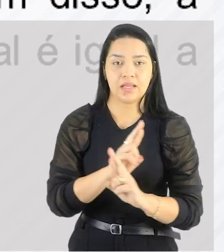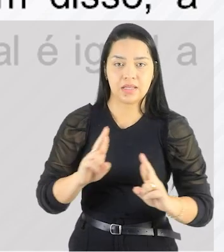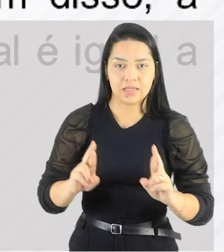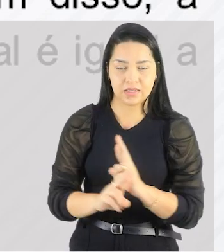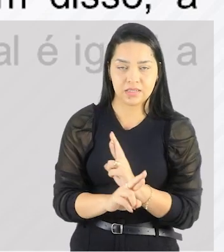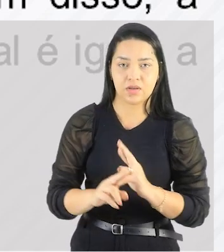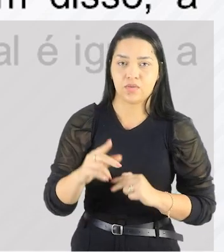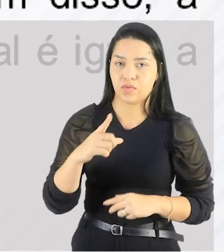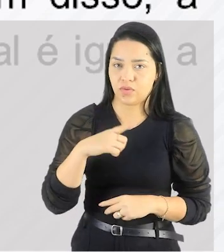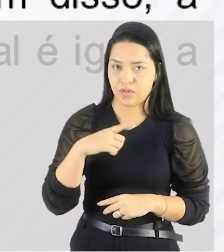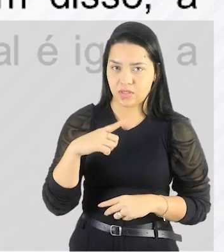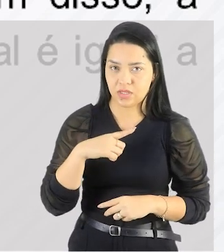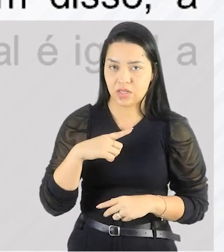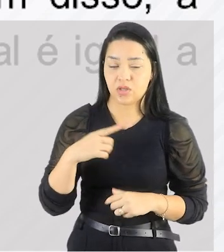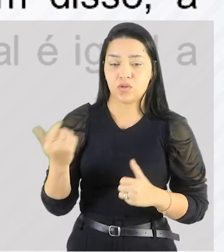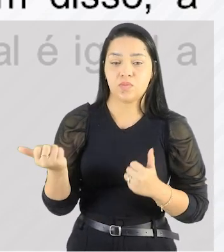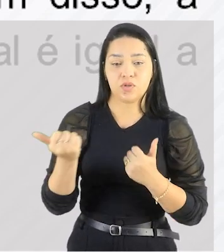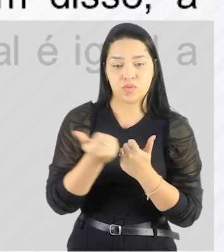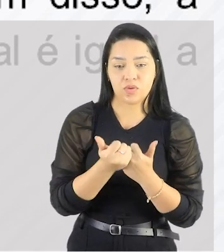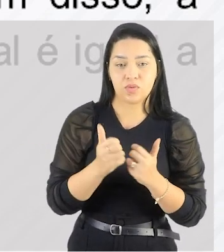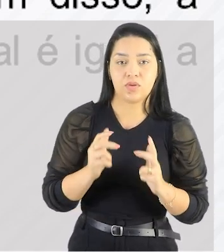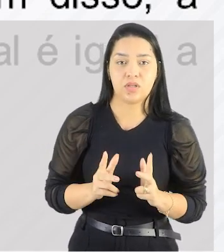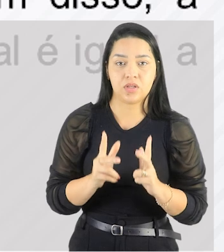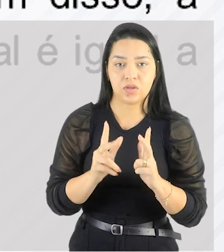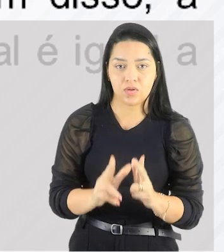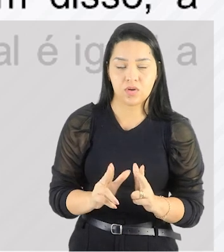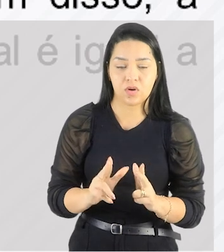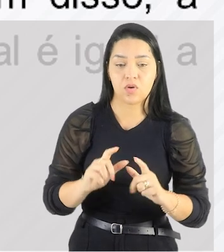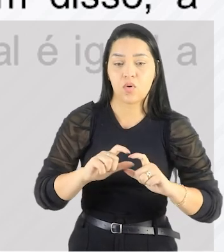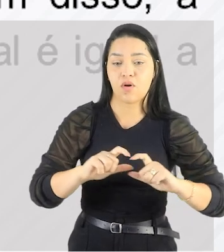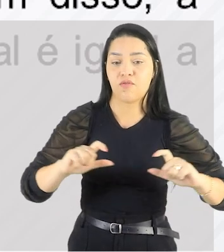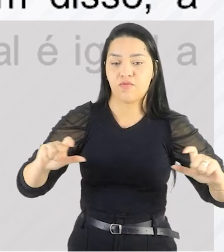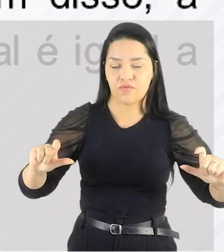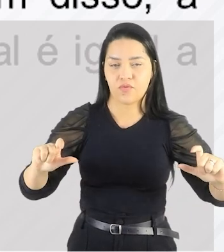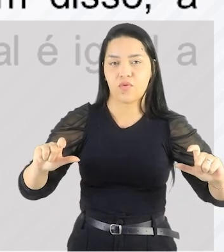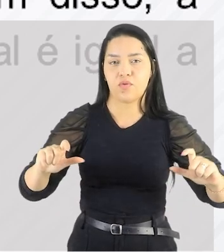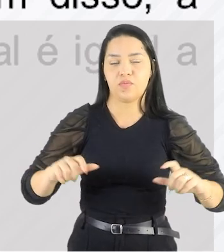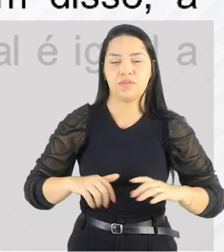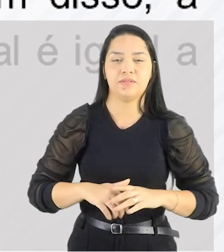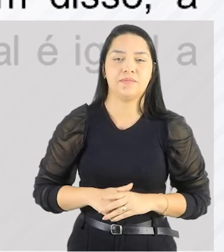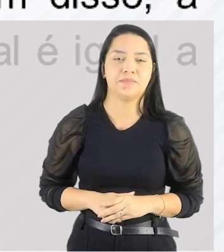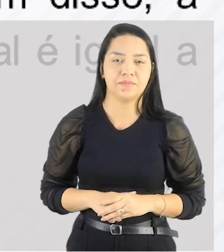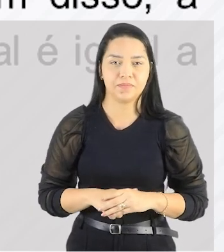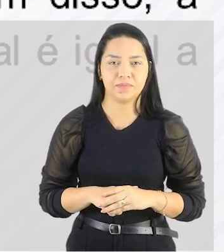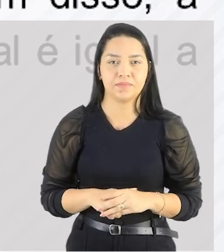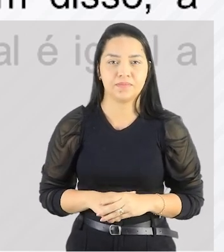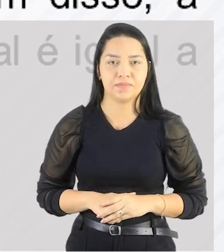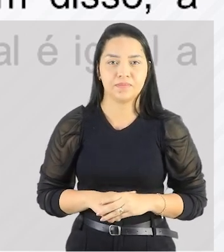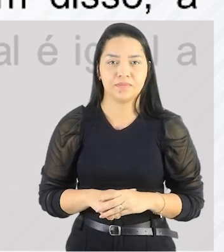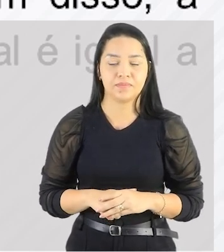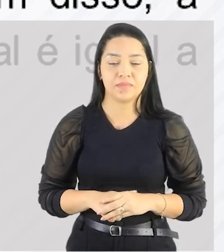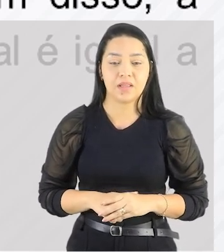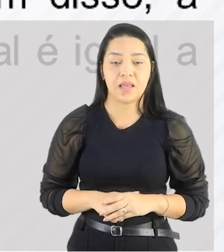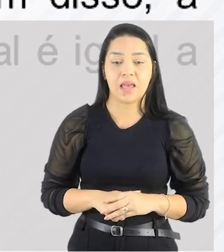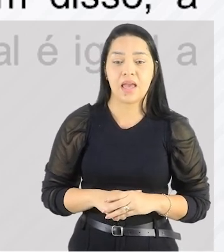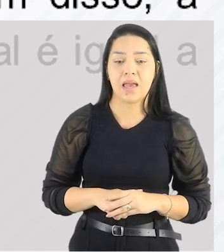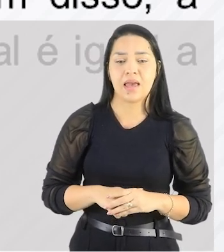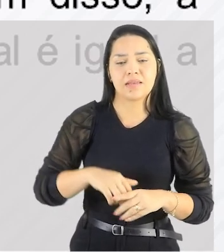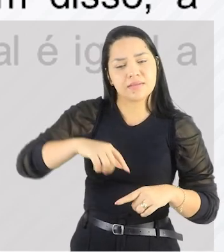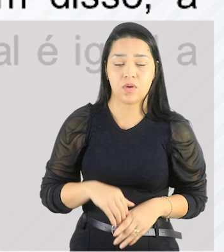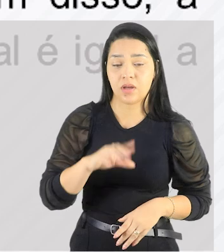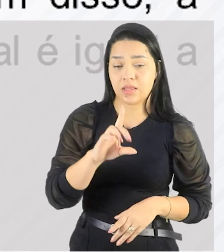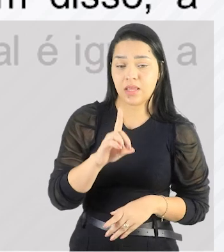dessas grandezas substituídas de acordo com a fórmula fornecida. Essa mola precisa